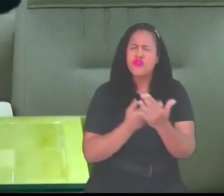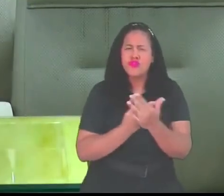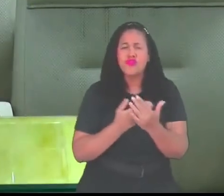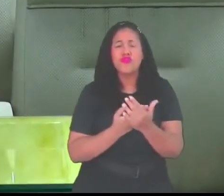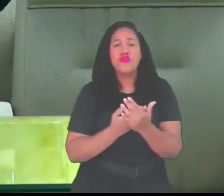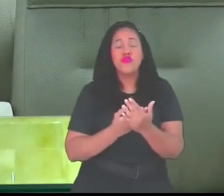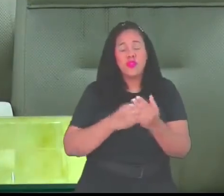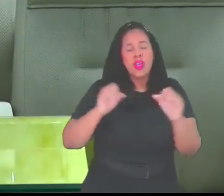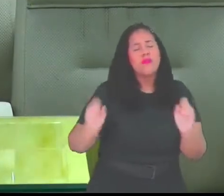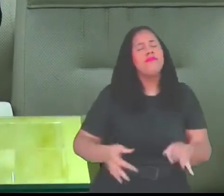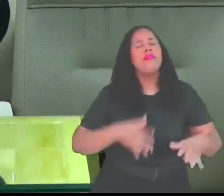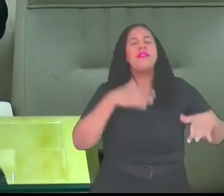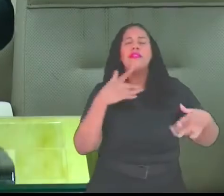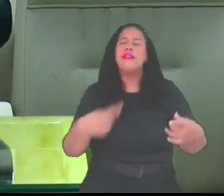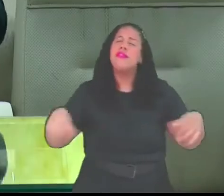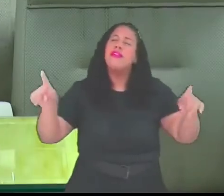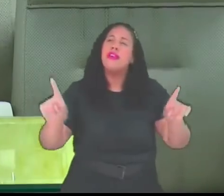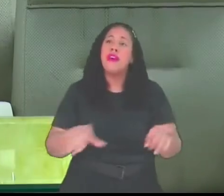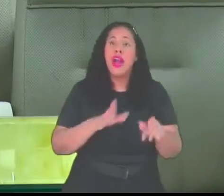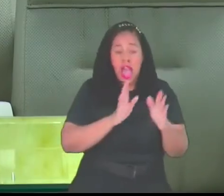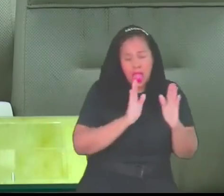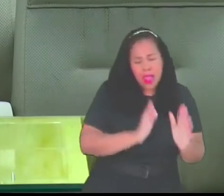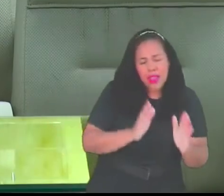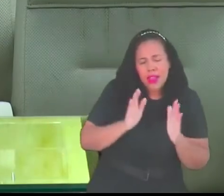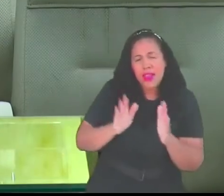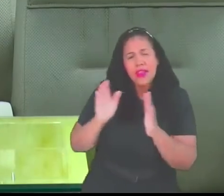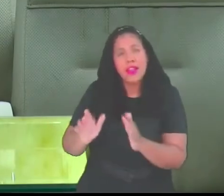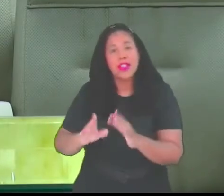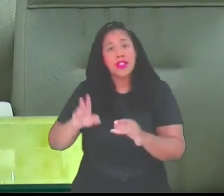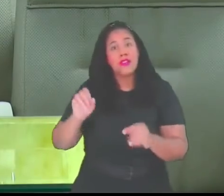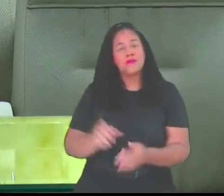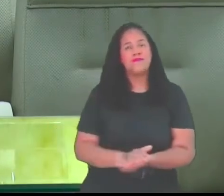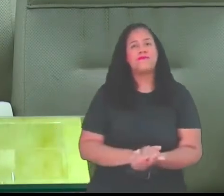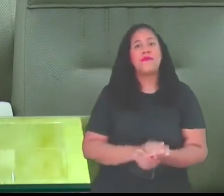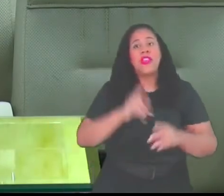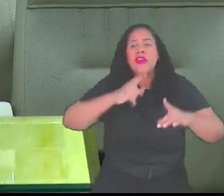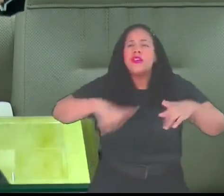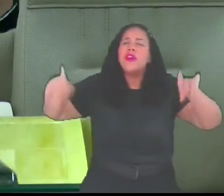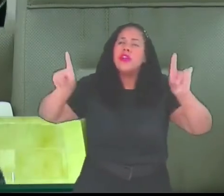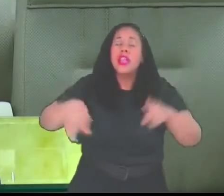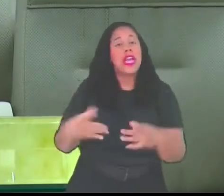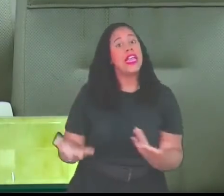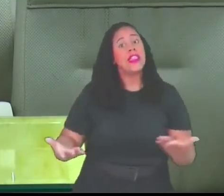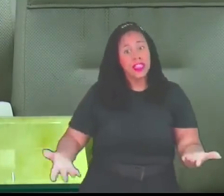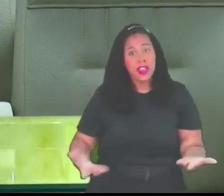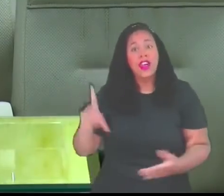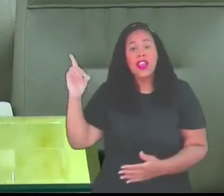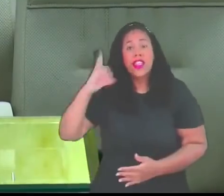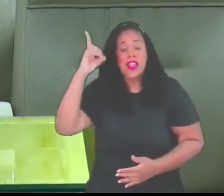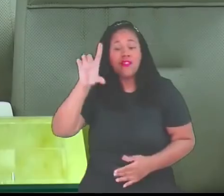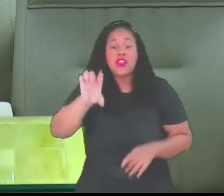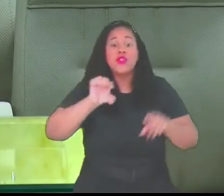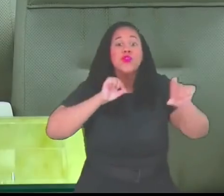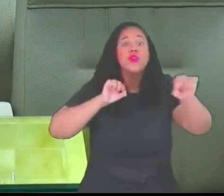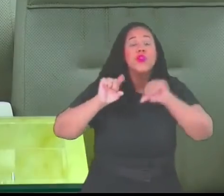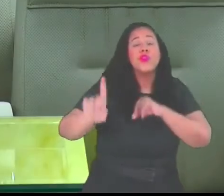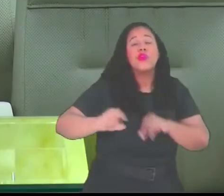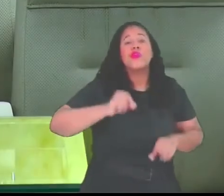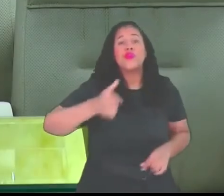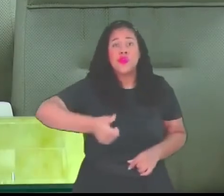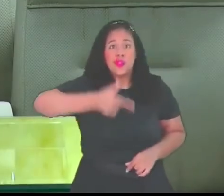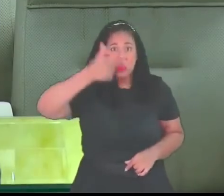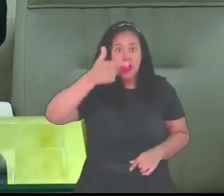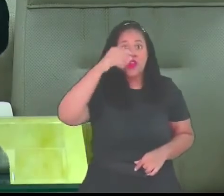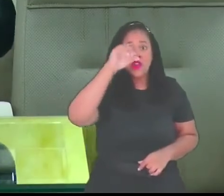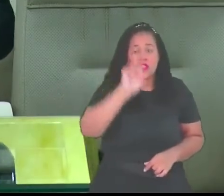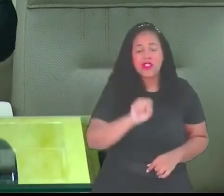que estuda as divisões da música, são os peritos. Aí Davi escolheu 280 homens peritos.